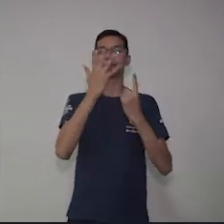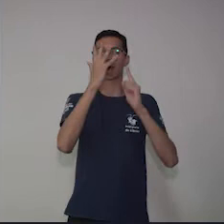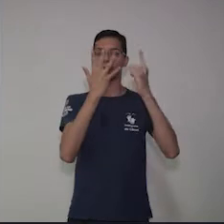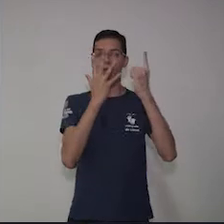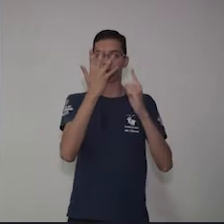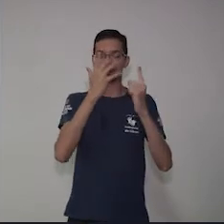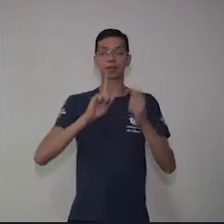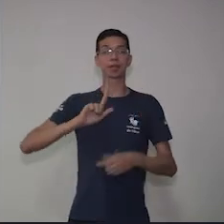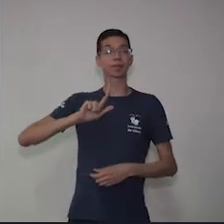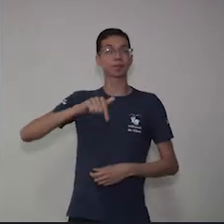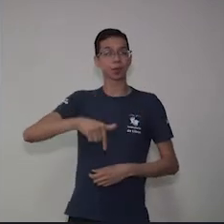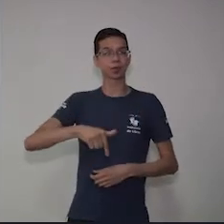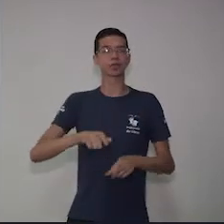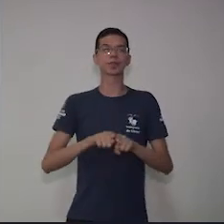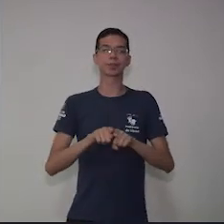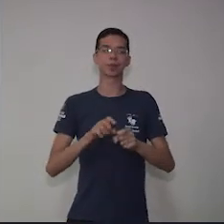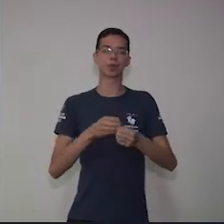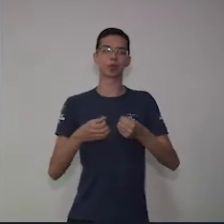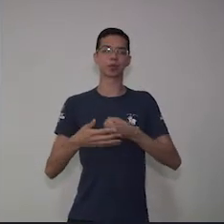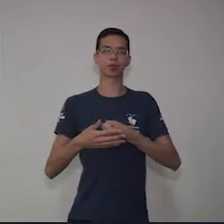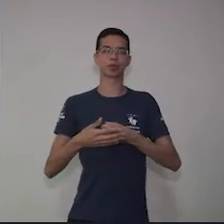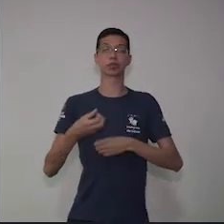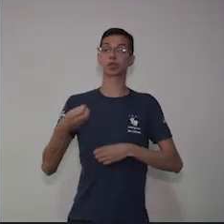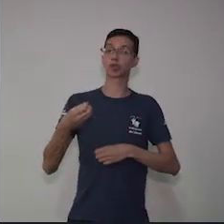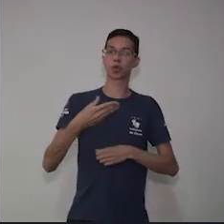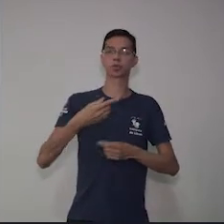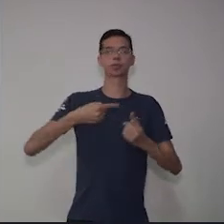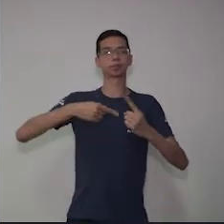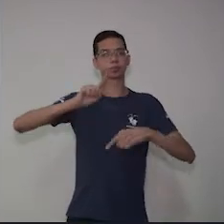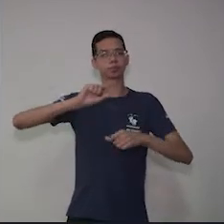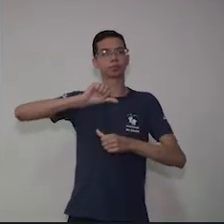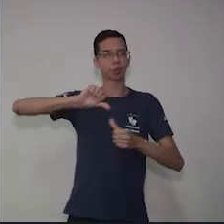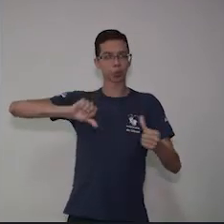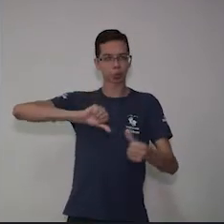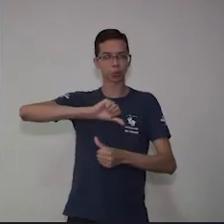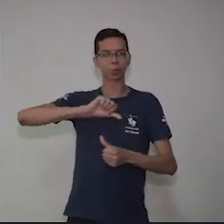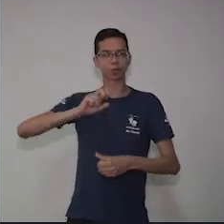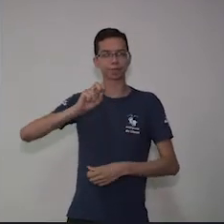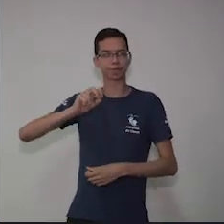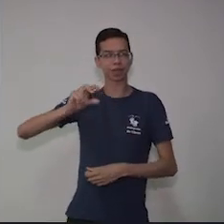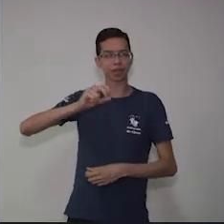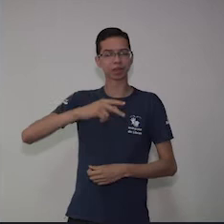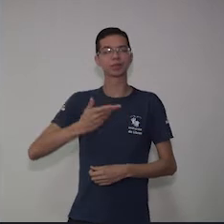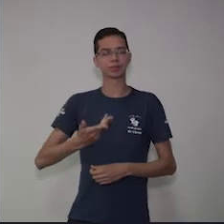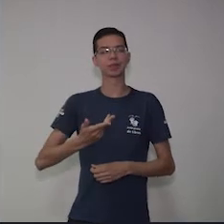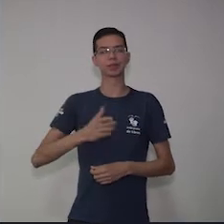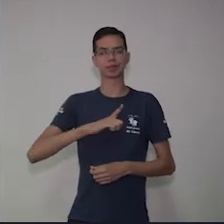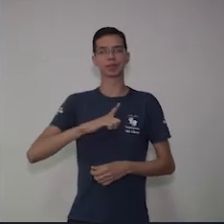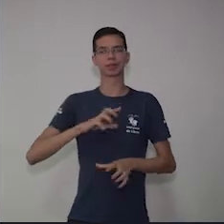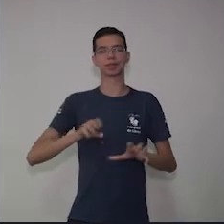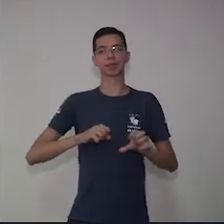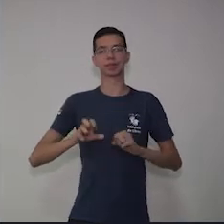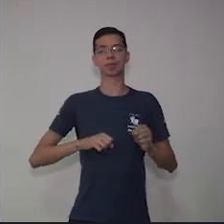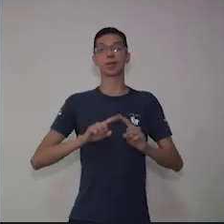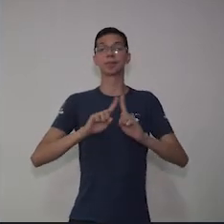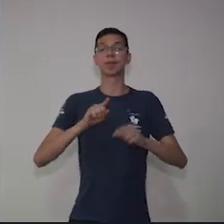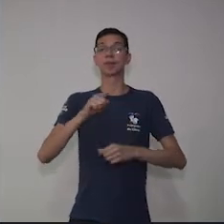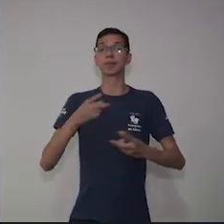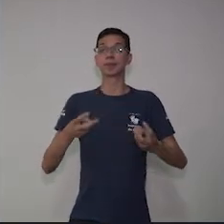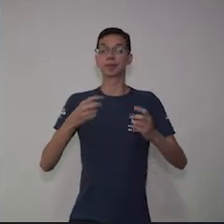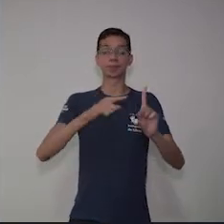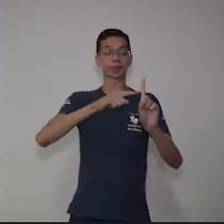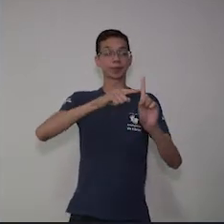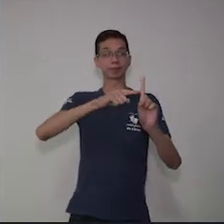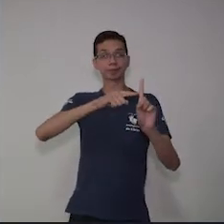novas variantes, né? Embora também ali vocês vejam a curva em descendente, quando